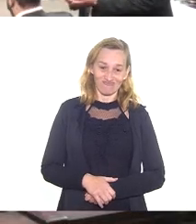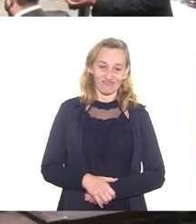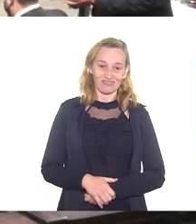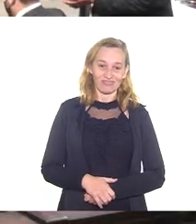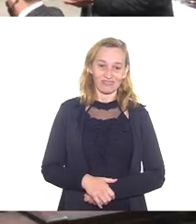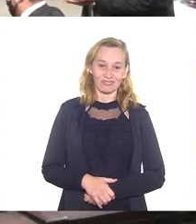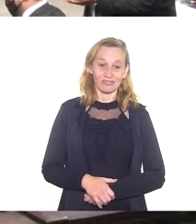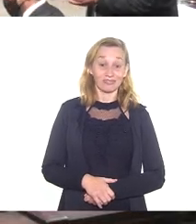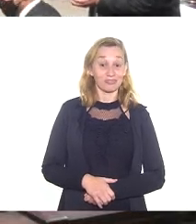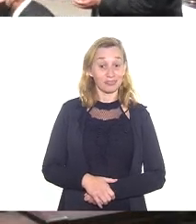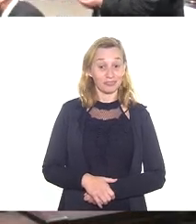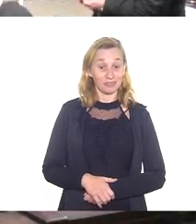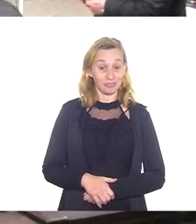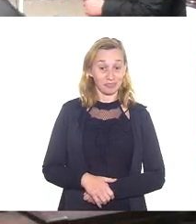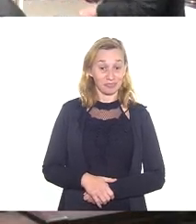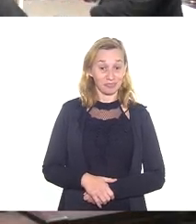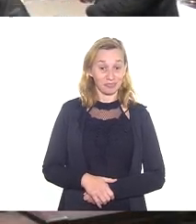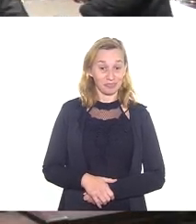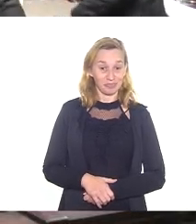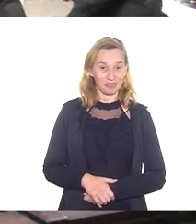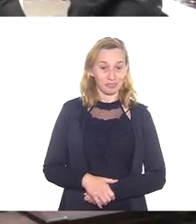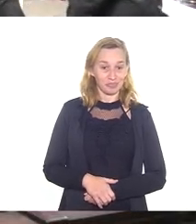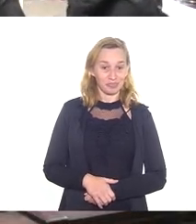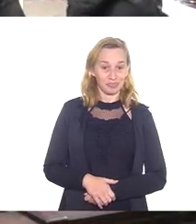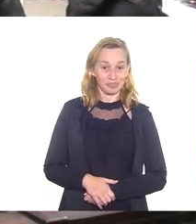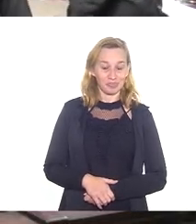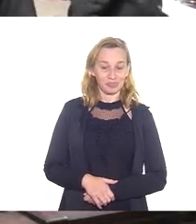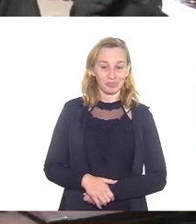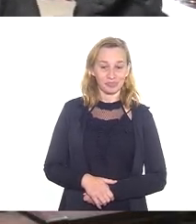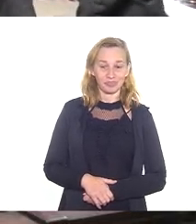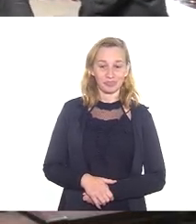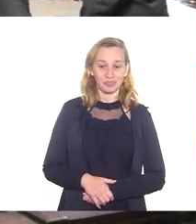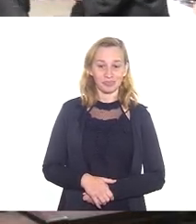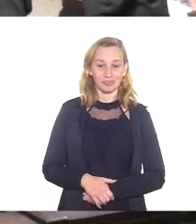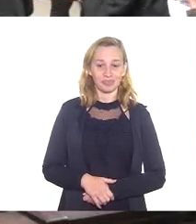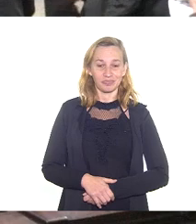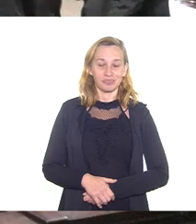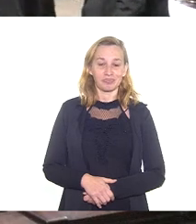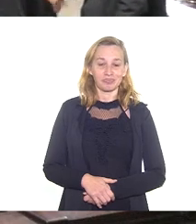É arminha isso aí? Arminha pro céu.